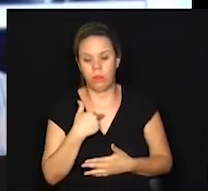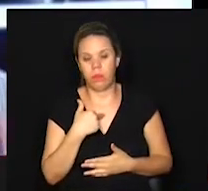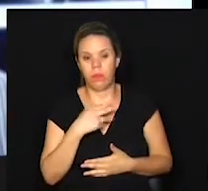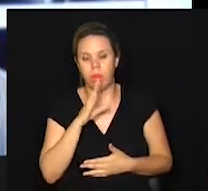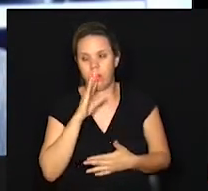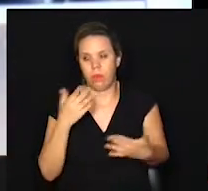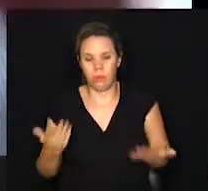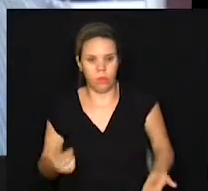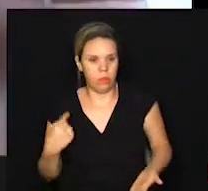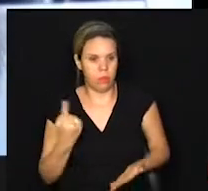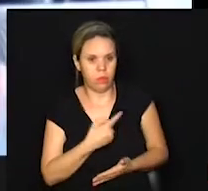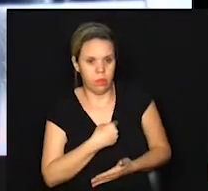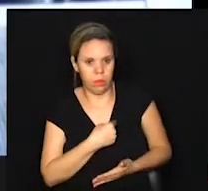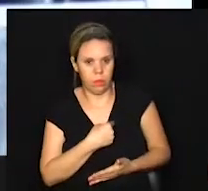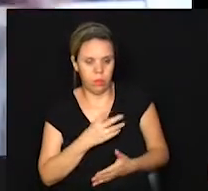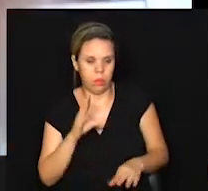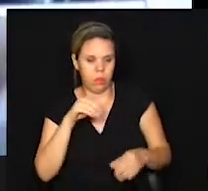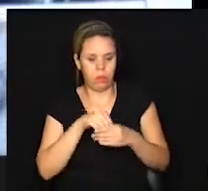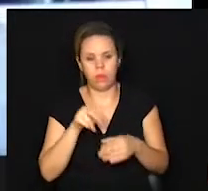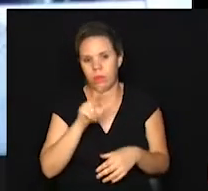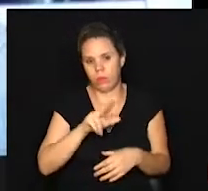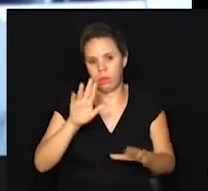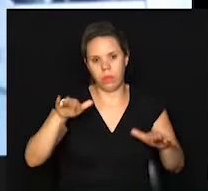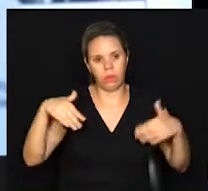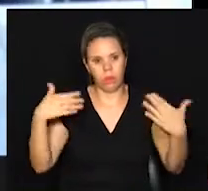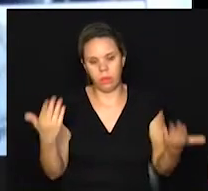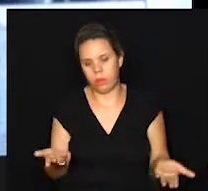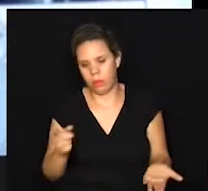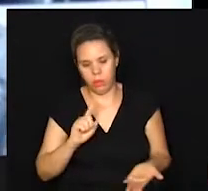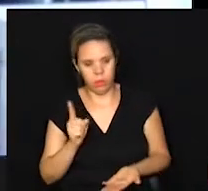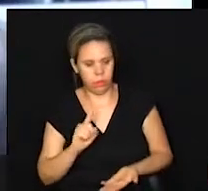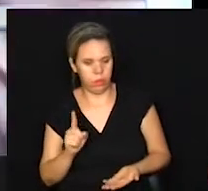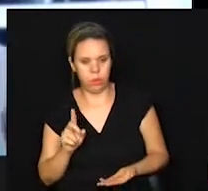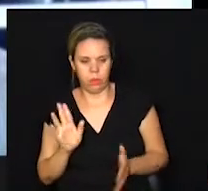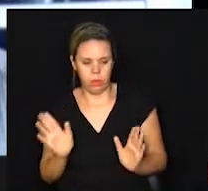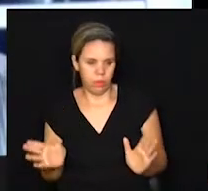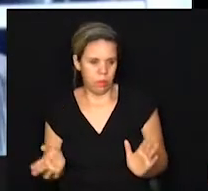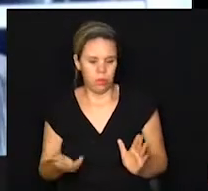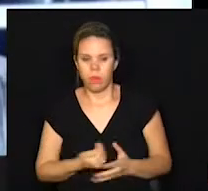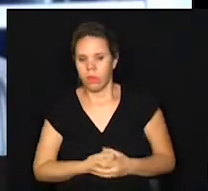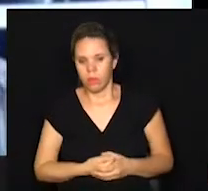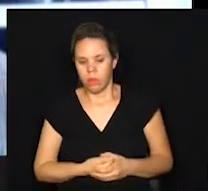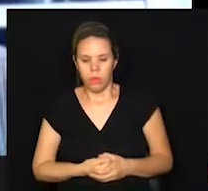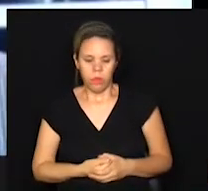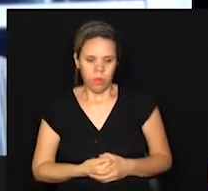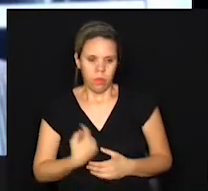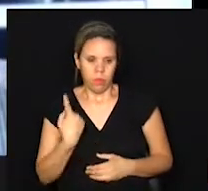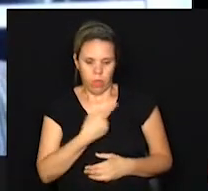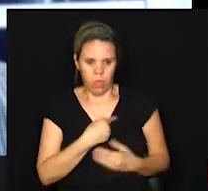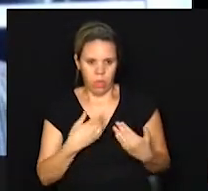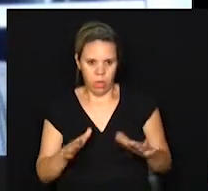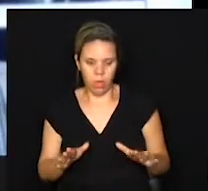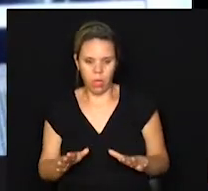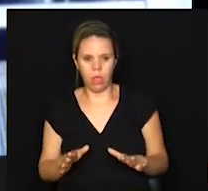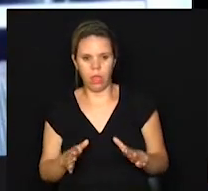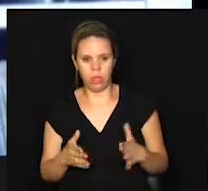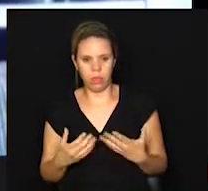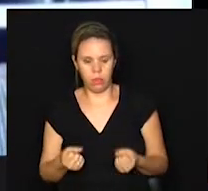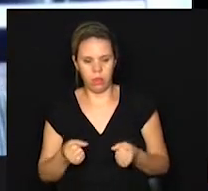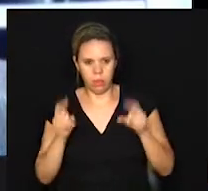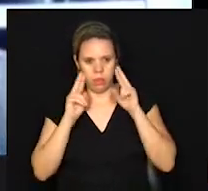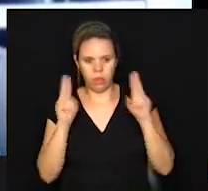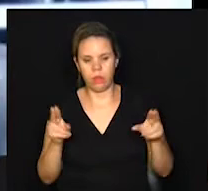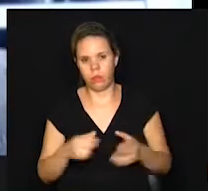está estando dentro da Unip, ou não estando mais na Unip, a gente, enfim, se prontificou a ser